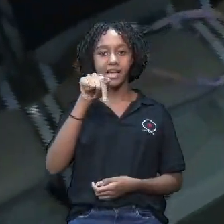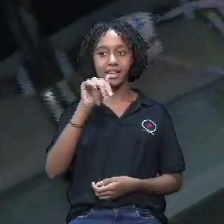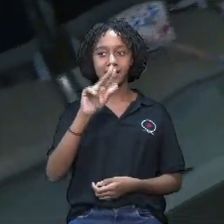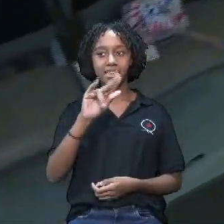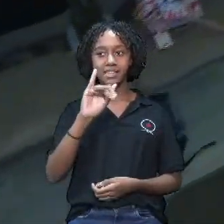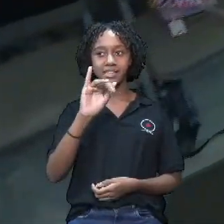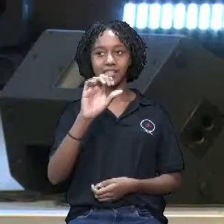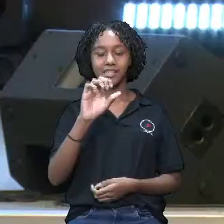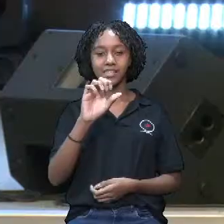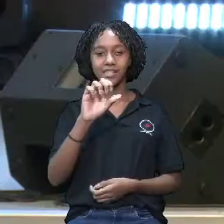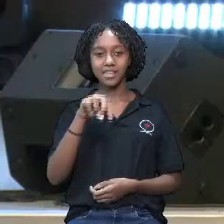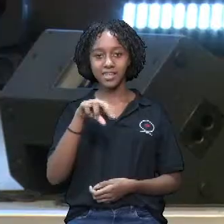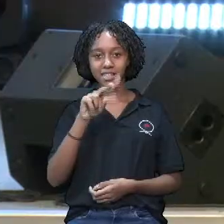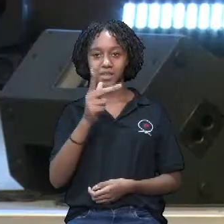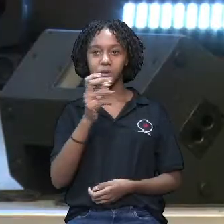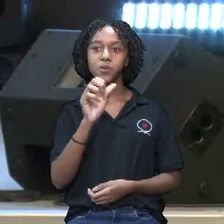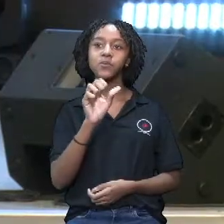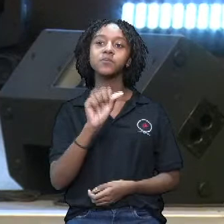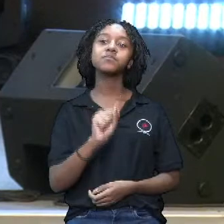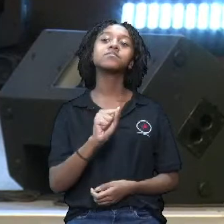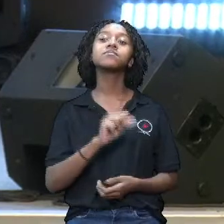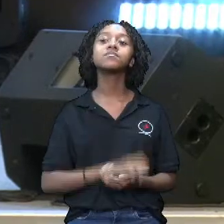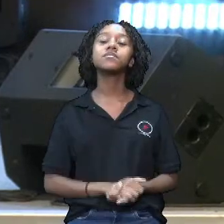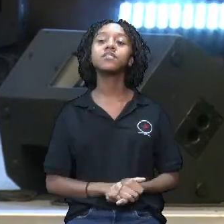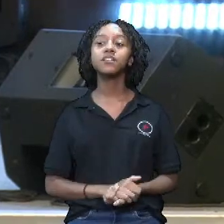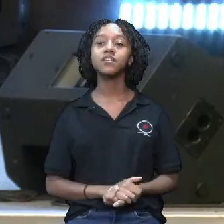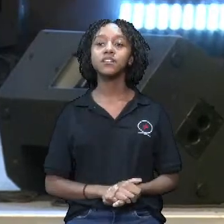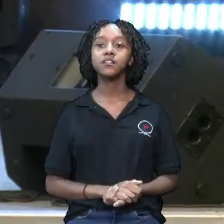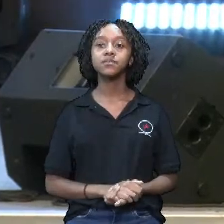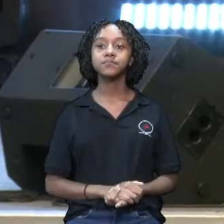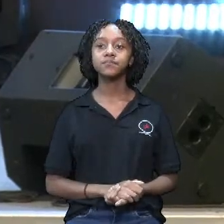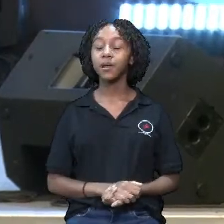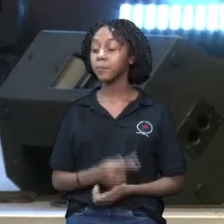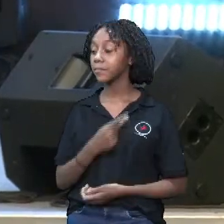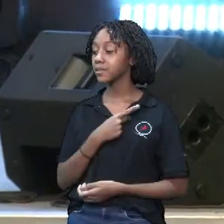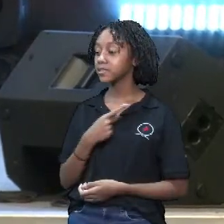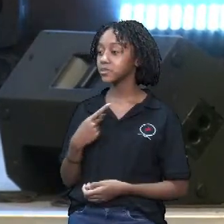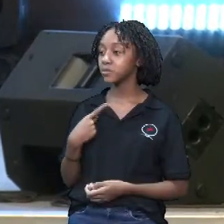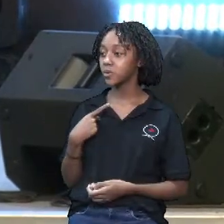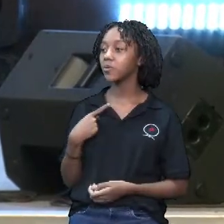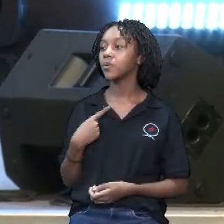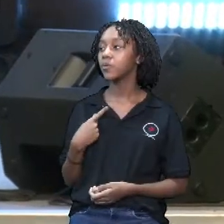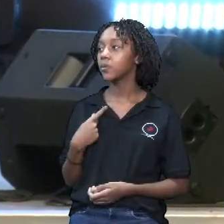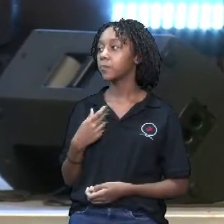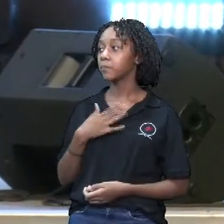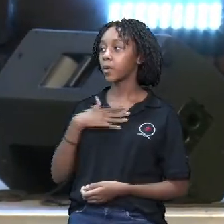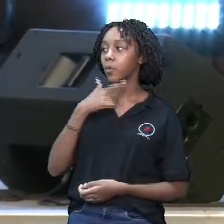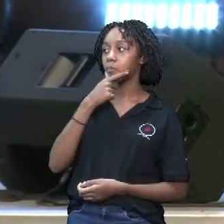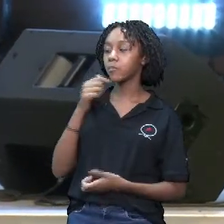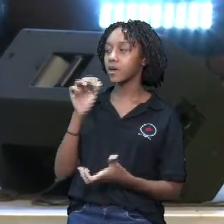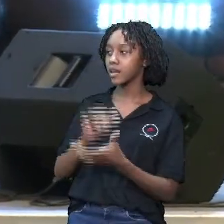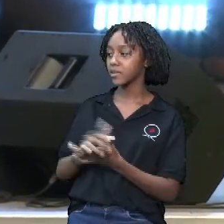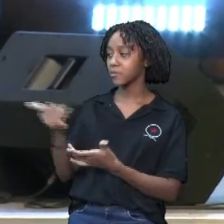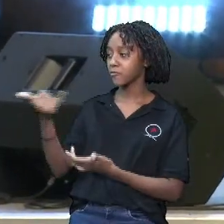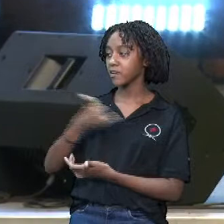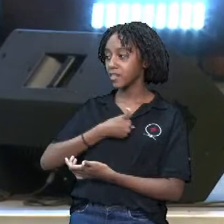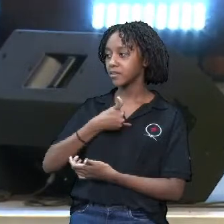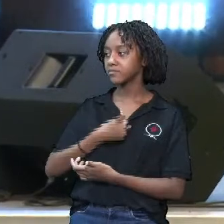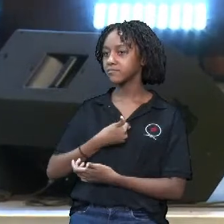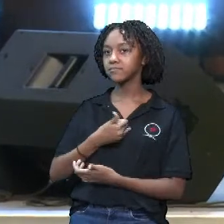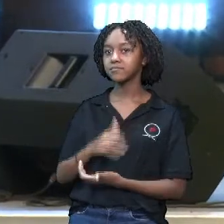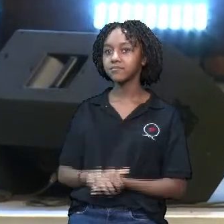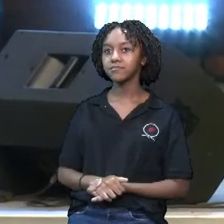Obrigada, amor, por você estar me acompanhando. Sabe, pastor, quando o Marquinhos me falou assim, filha, eu vou pastorear